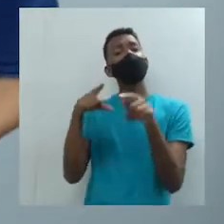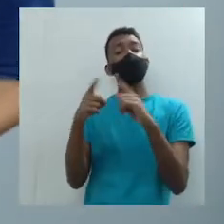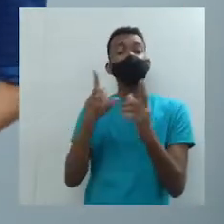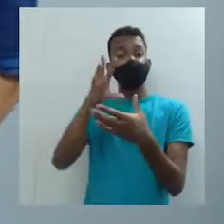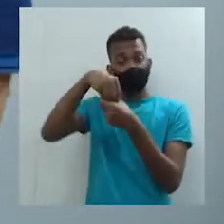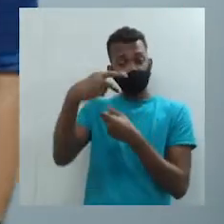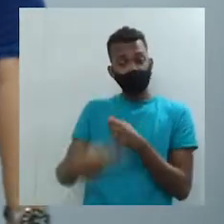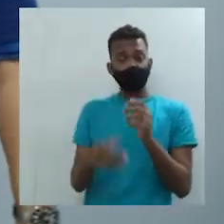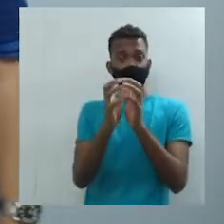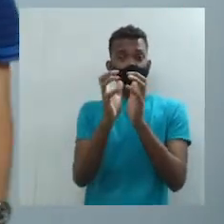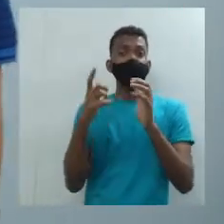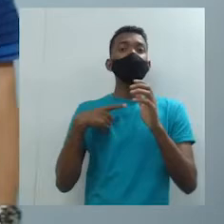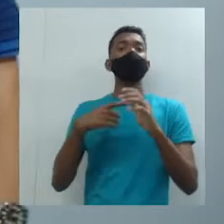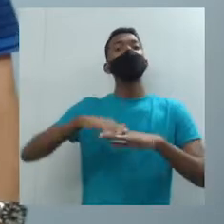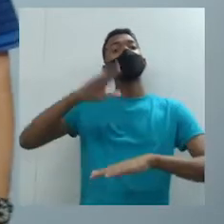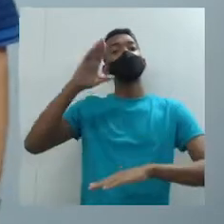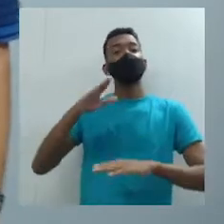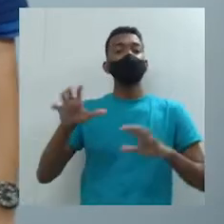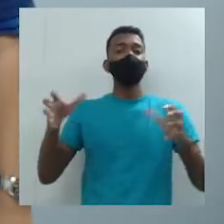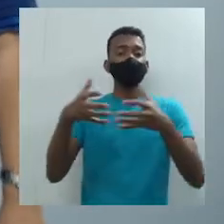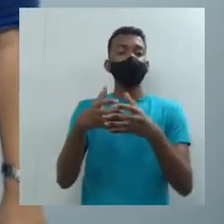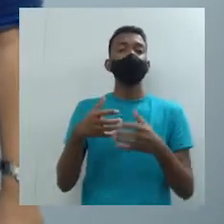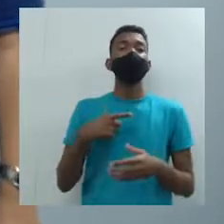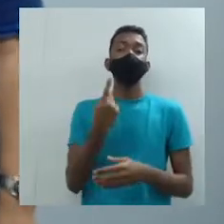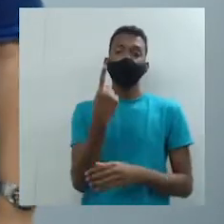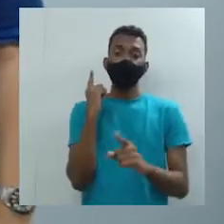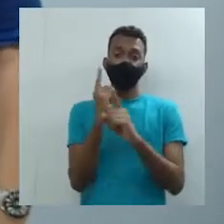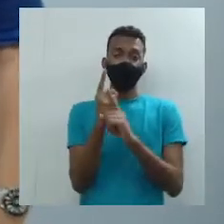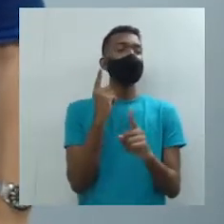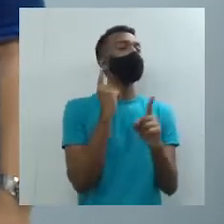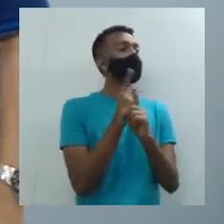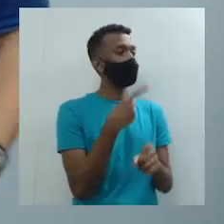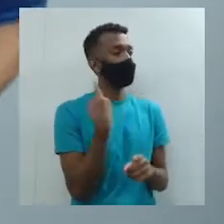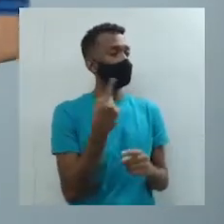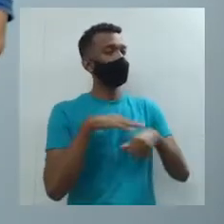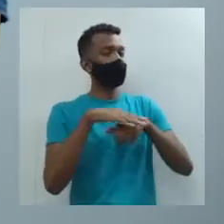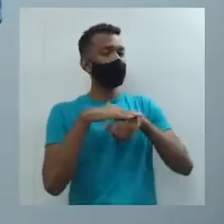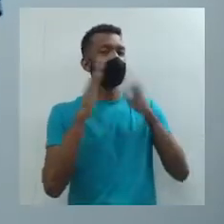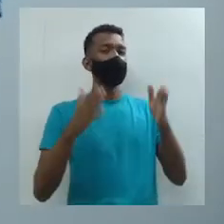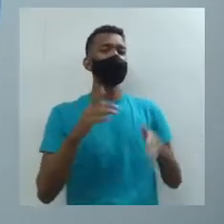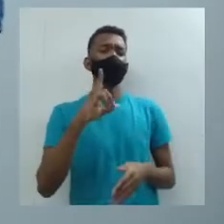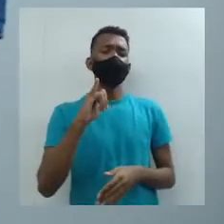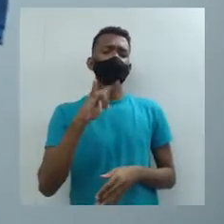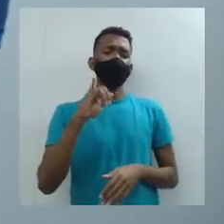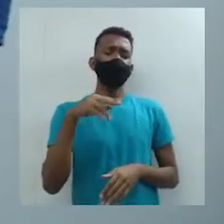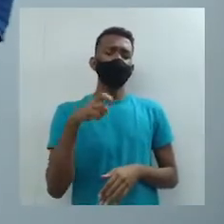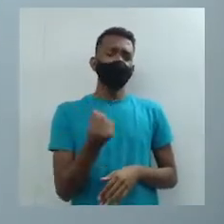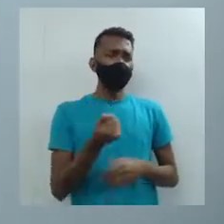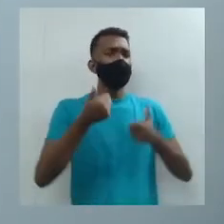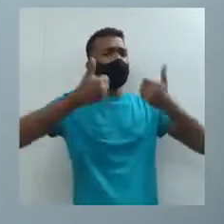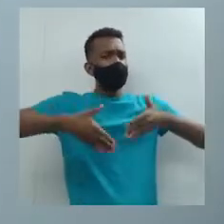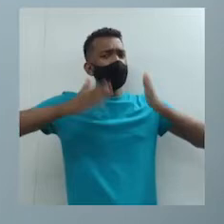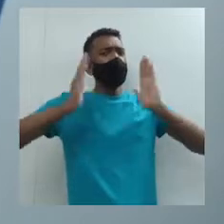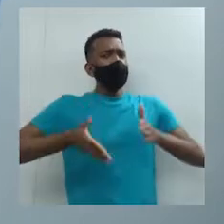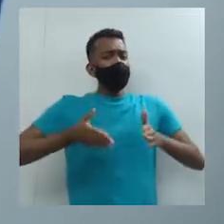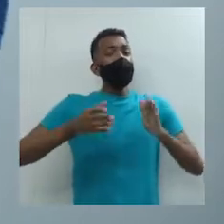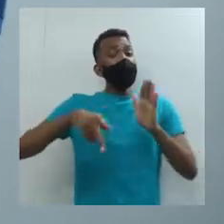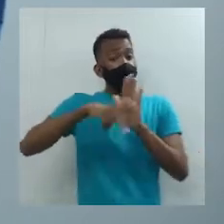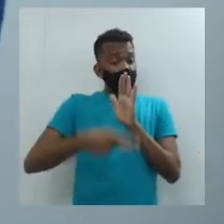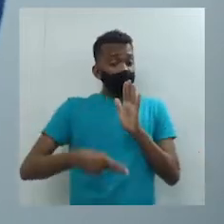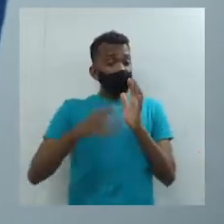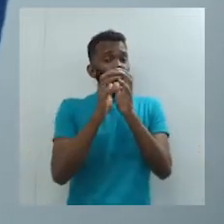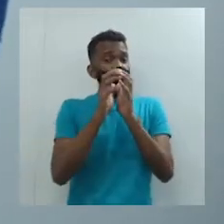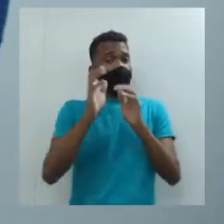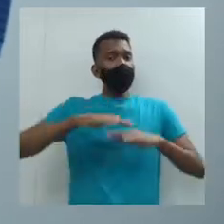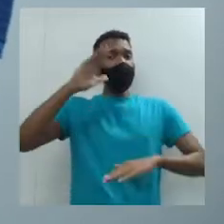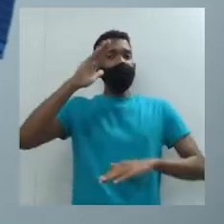grande concentração de poetas. Um dos nossos encontros, professor Robson, nós comentamos, o professor Diógenes até que estava conosco, que Recife é a cidade